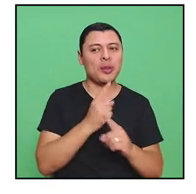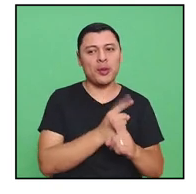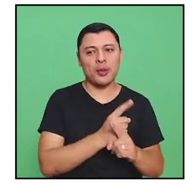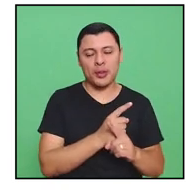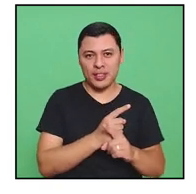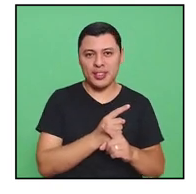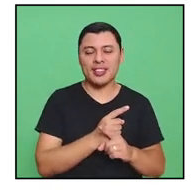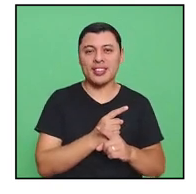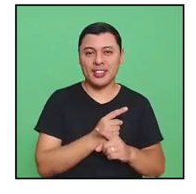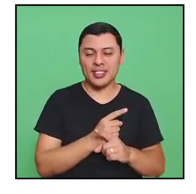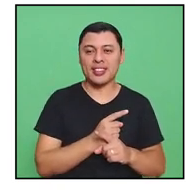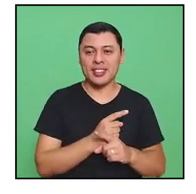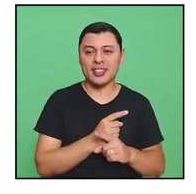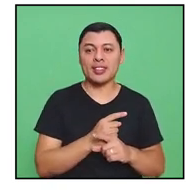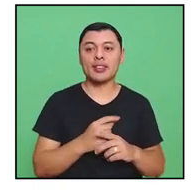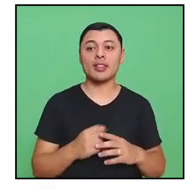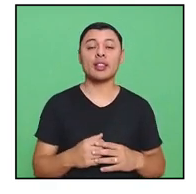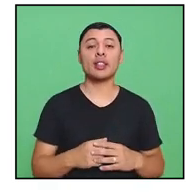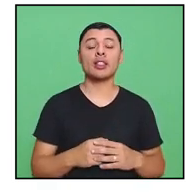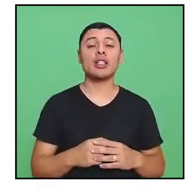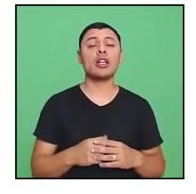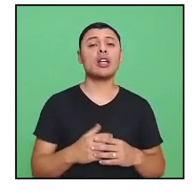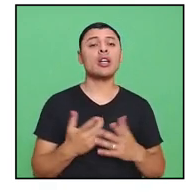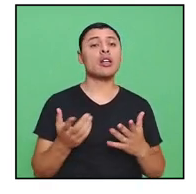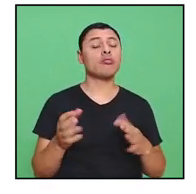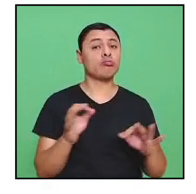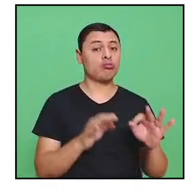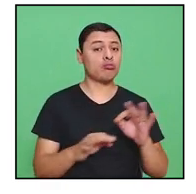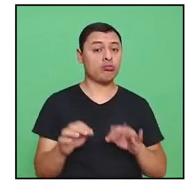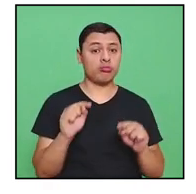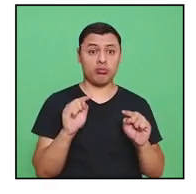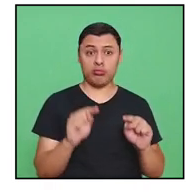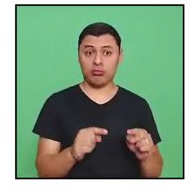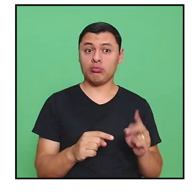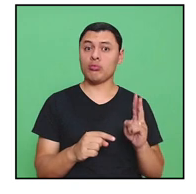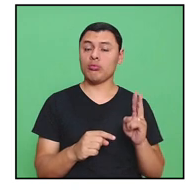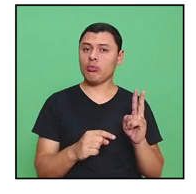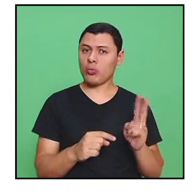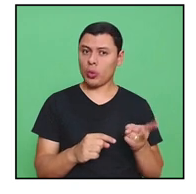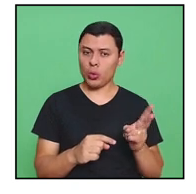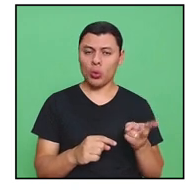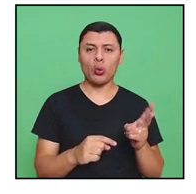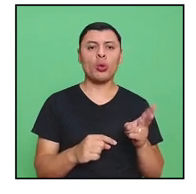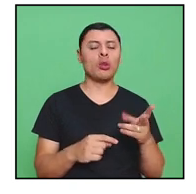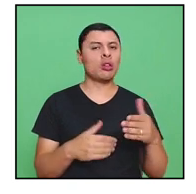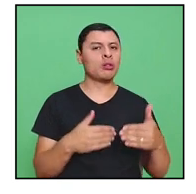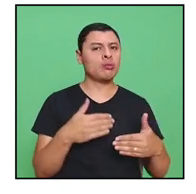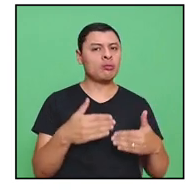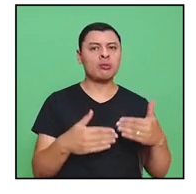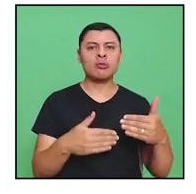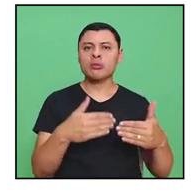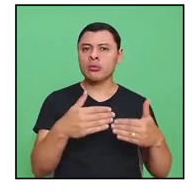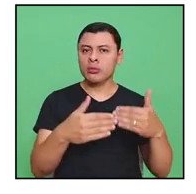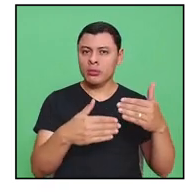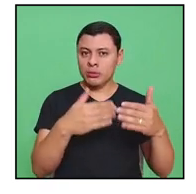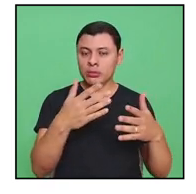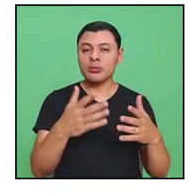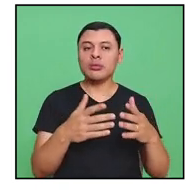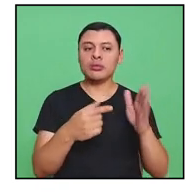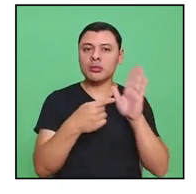ali. E esse procedimento, ele continua assim, ele vai se desenvolvendo, né, no decorrer da